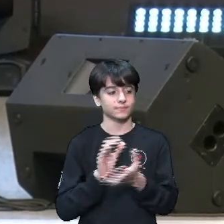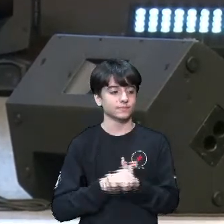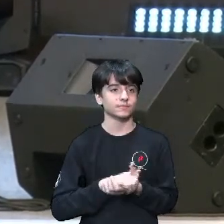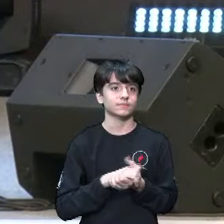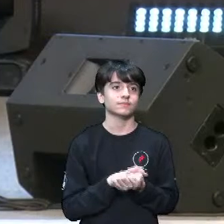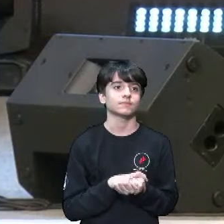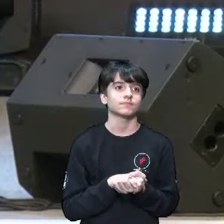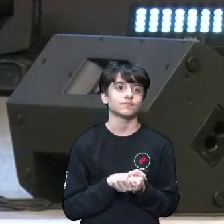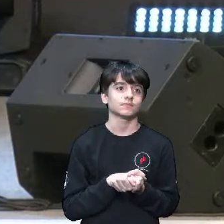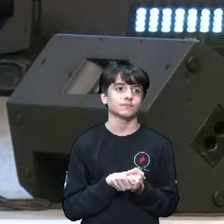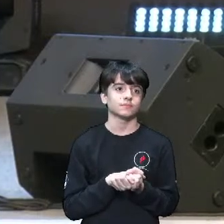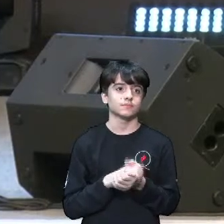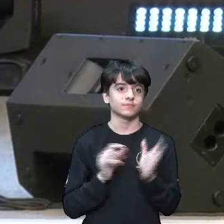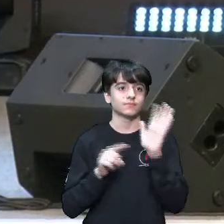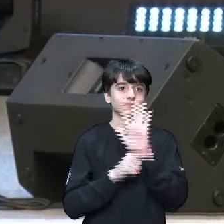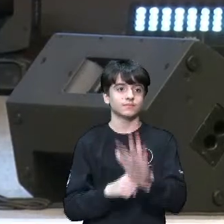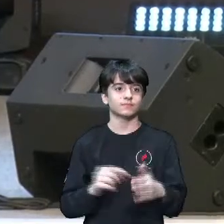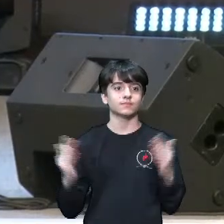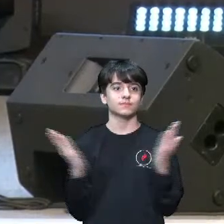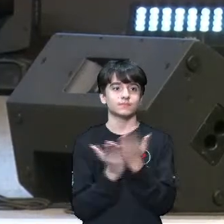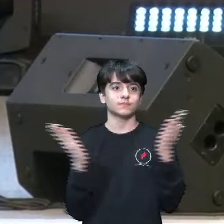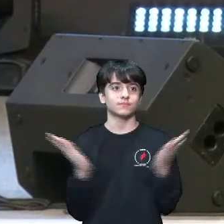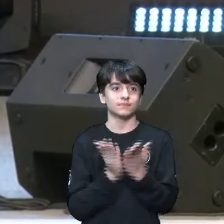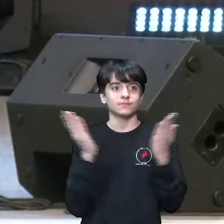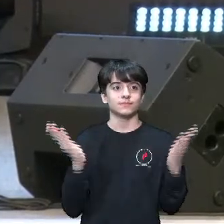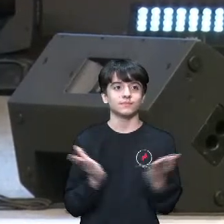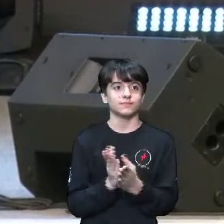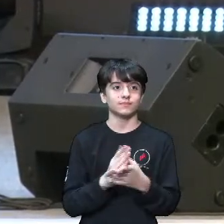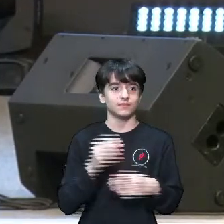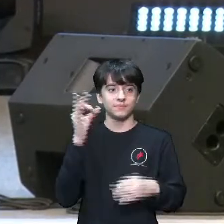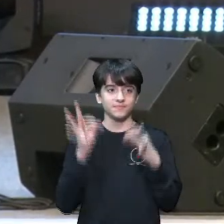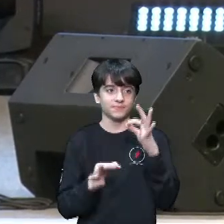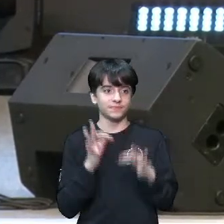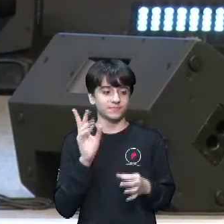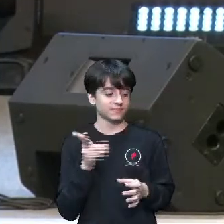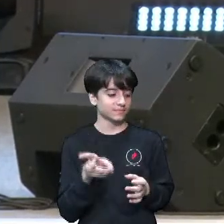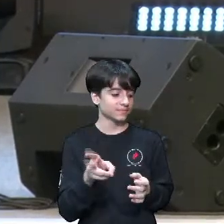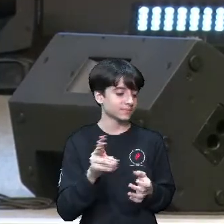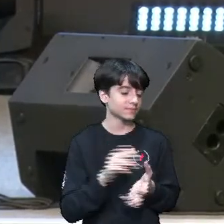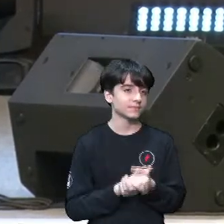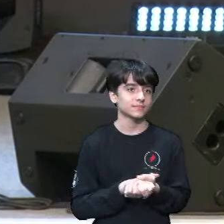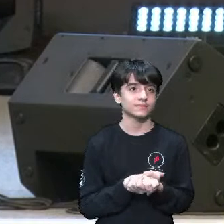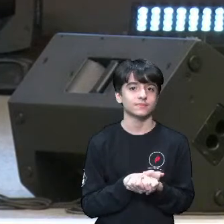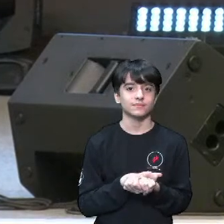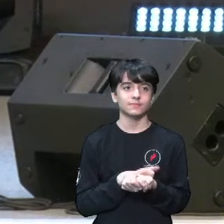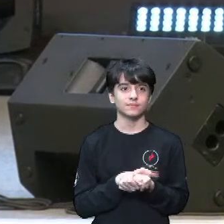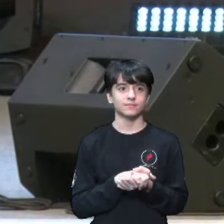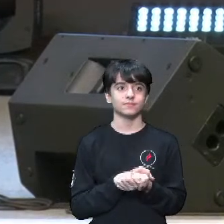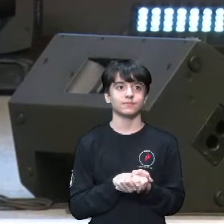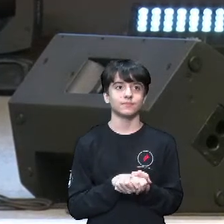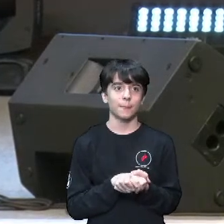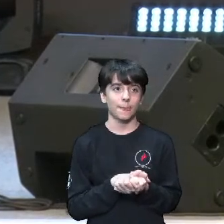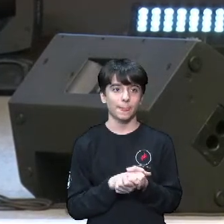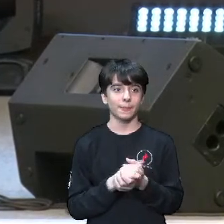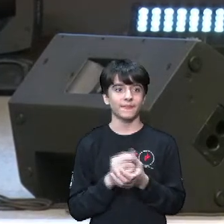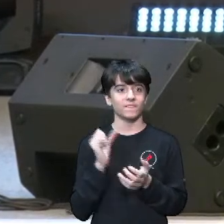sua justiça permanece para sempre. Versículo 10. Aquele que ministra semente ao que